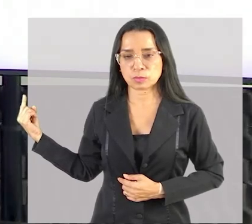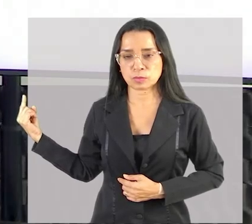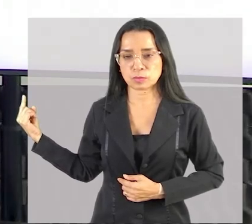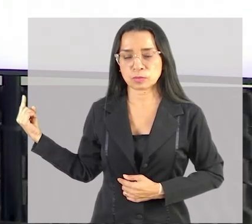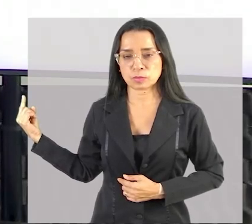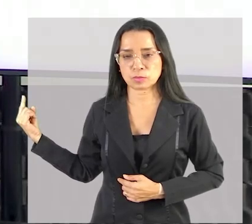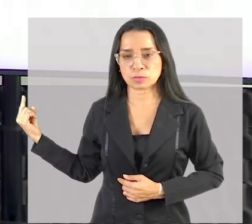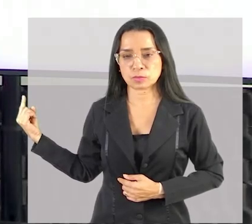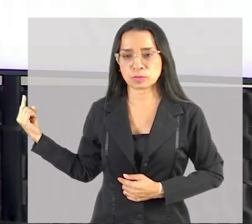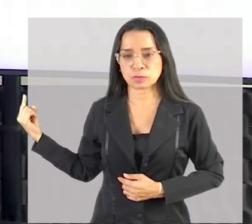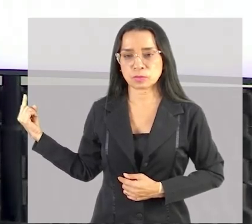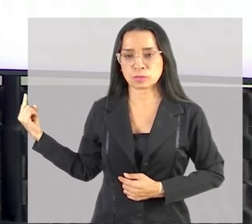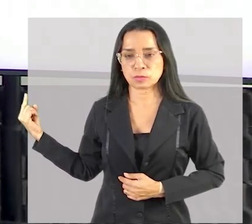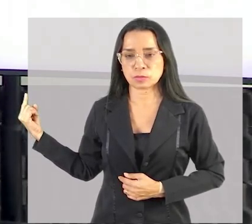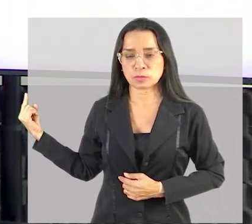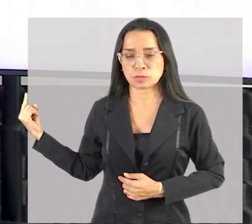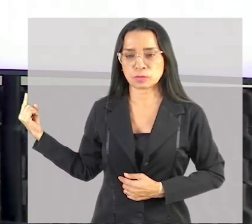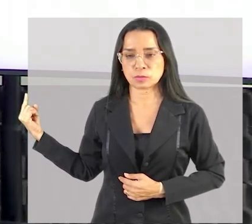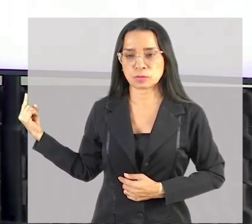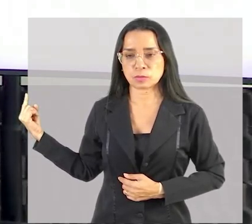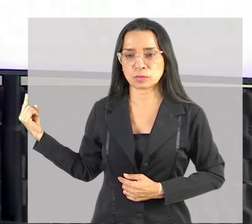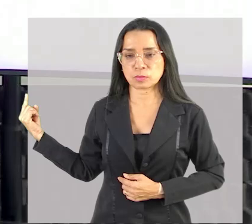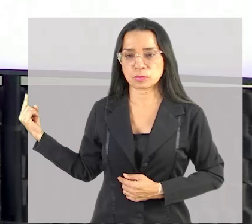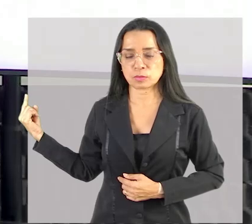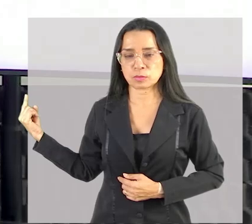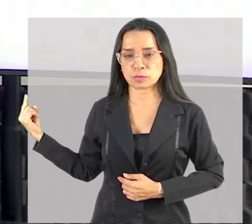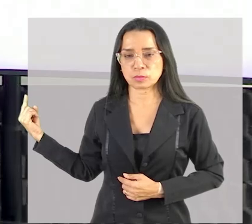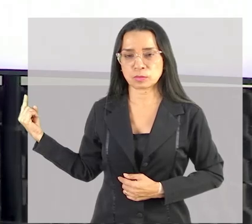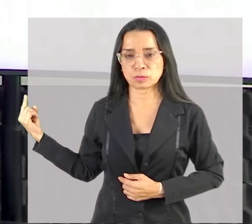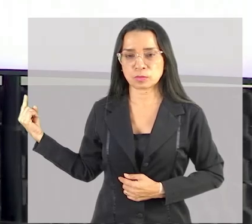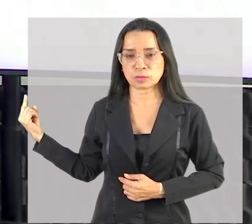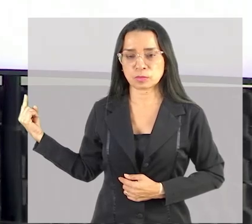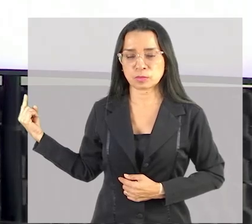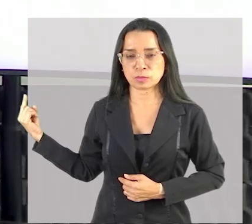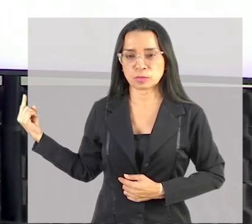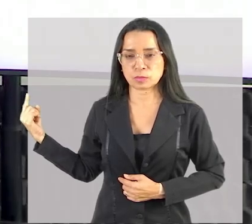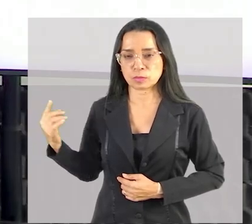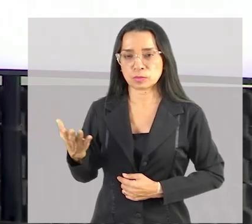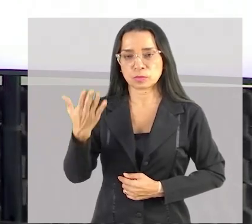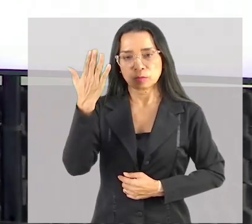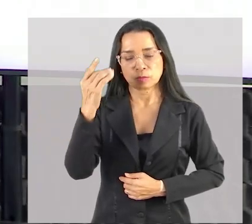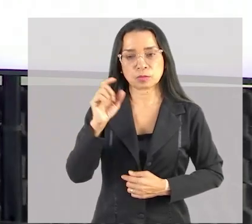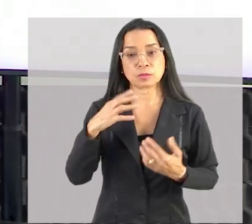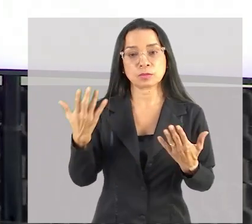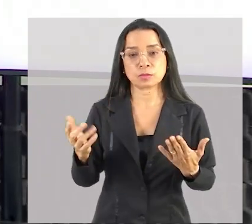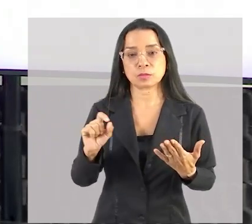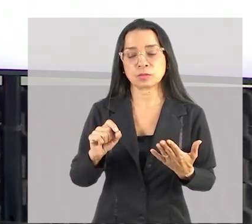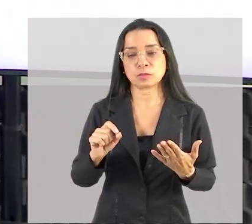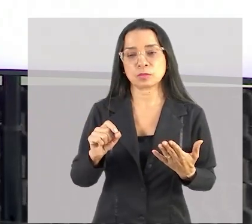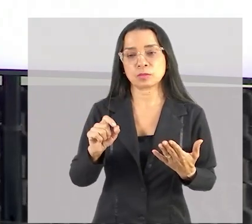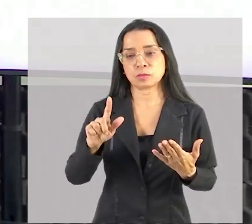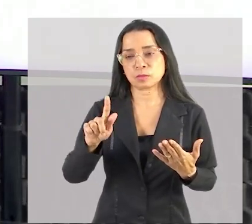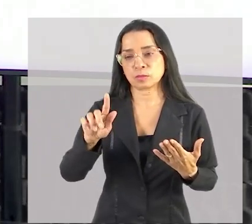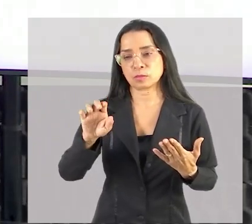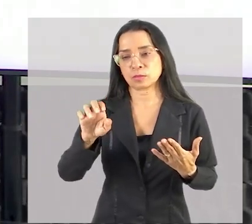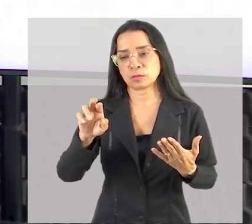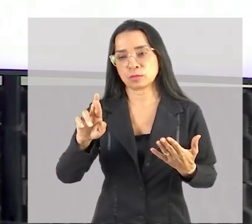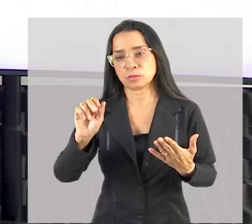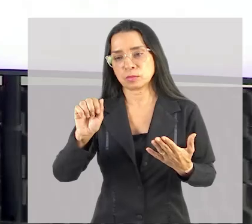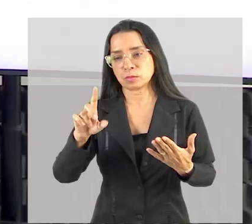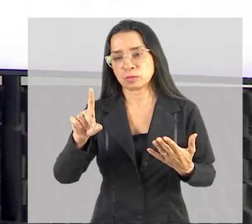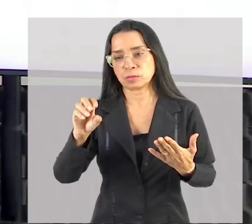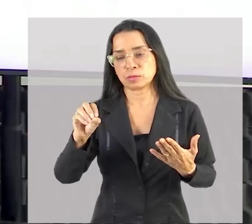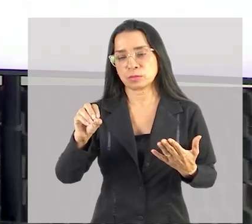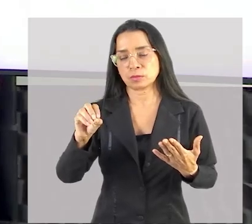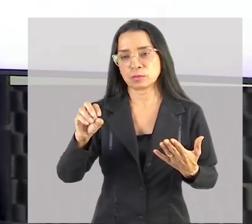Os geradores que produzem resíduos poluidores durante seu funcionamento são... Eu quero saber qual o gerador que gera resíduo